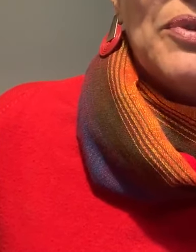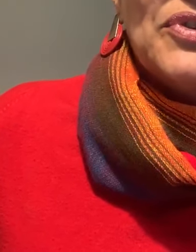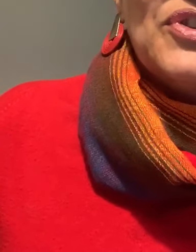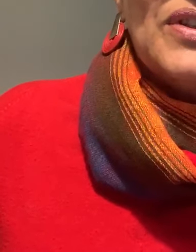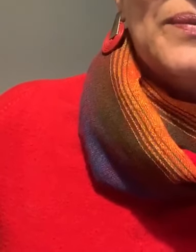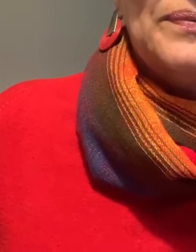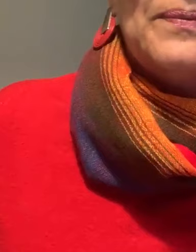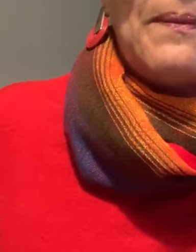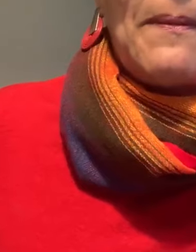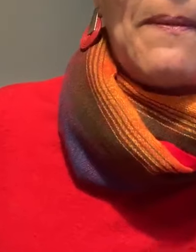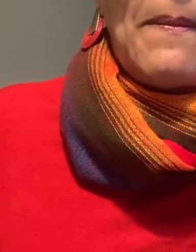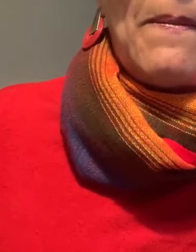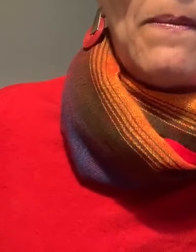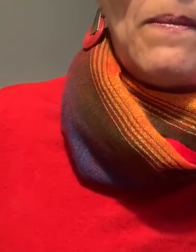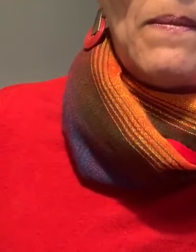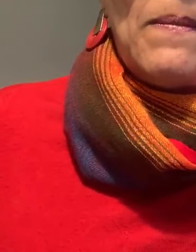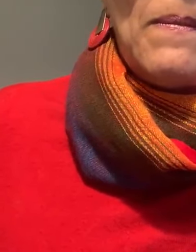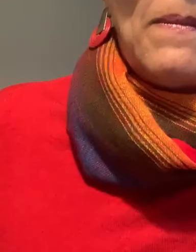ela. Espera só um minutinho.